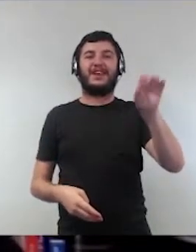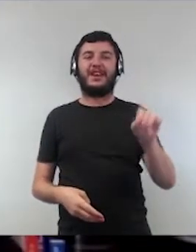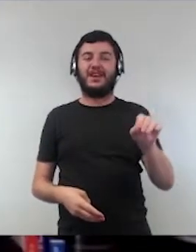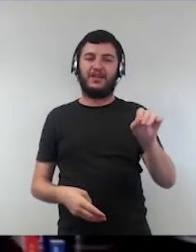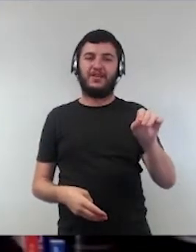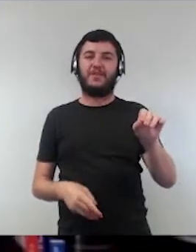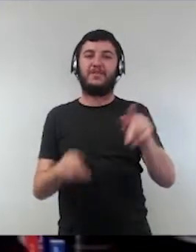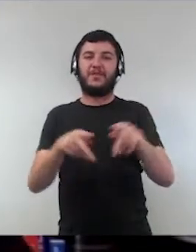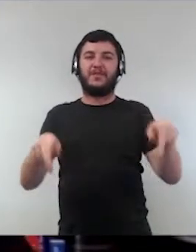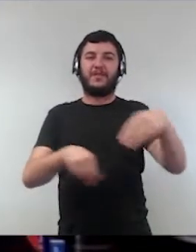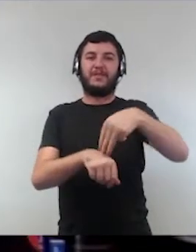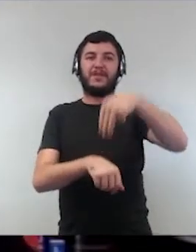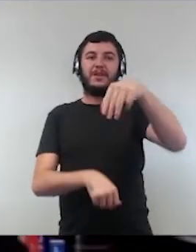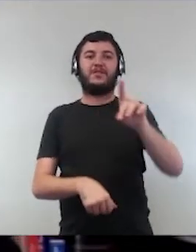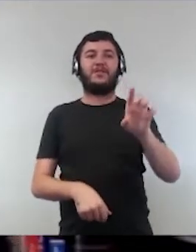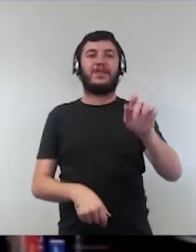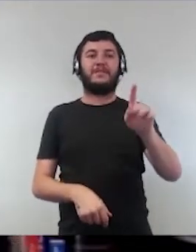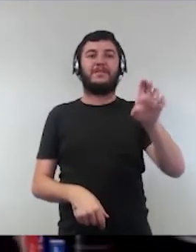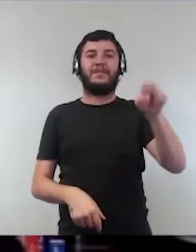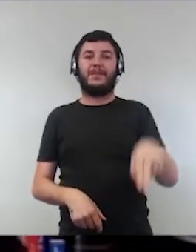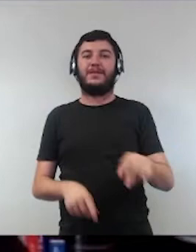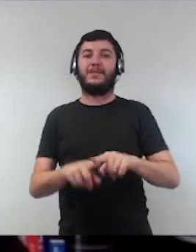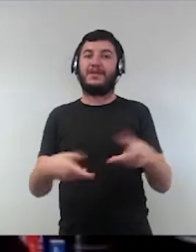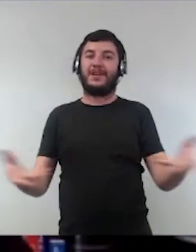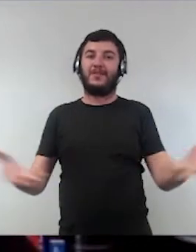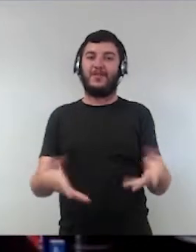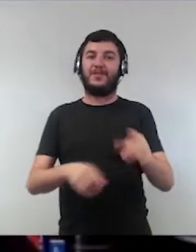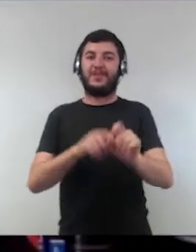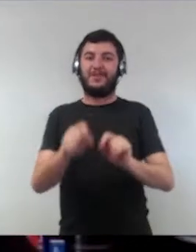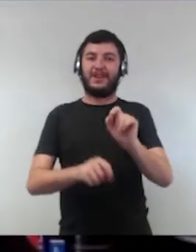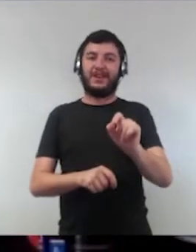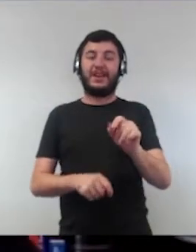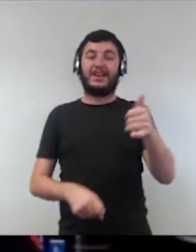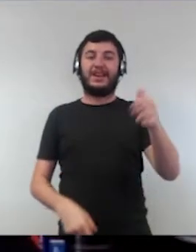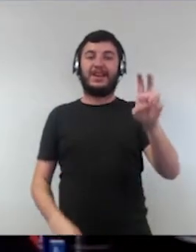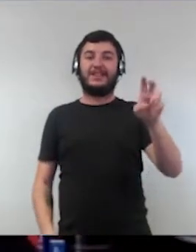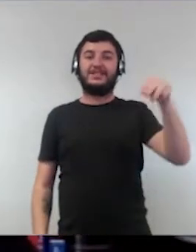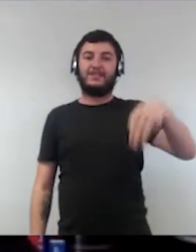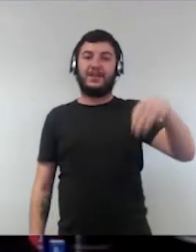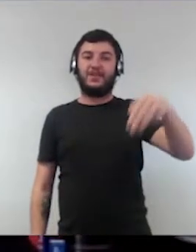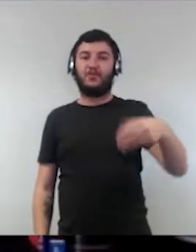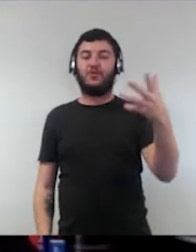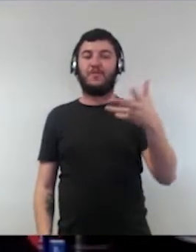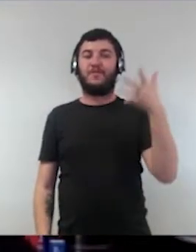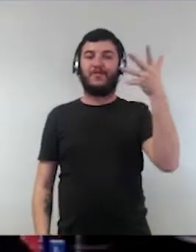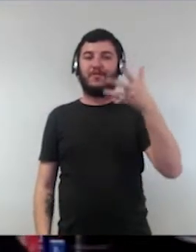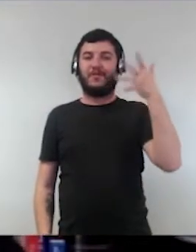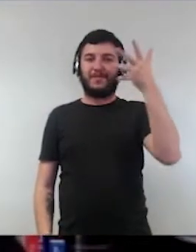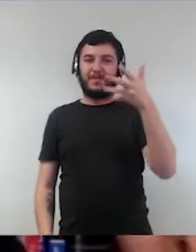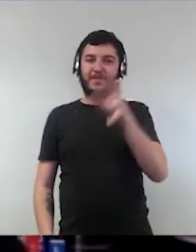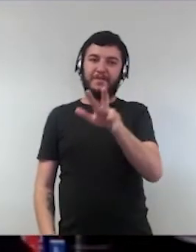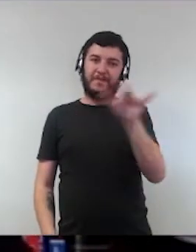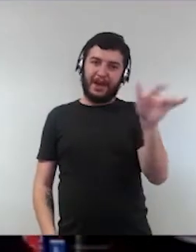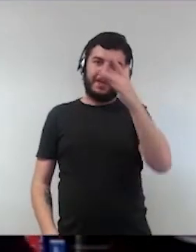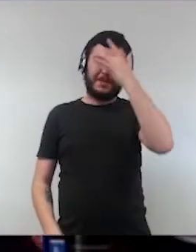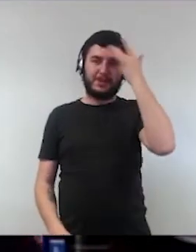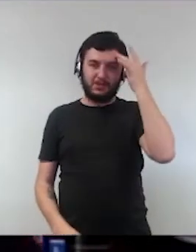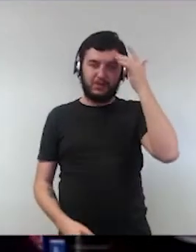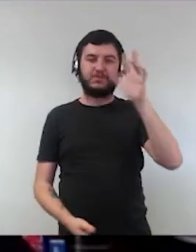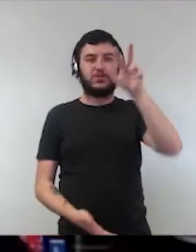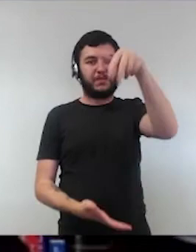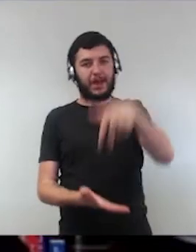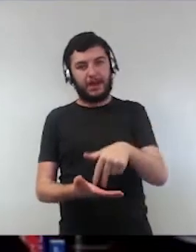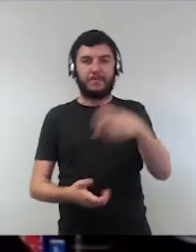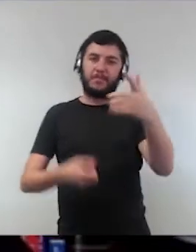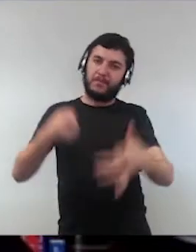Para conversar, nós teremos aqui 15 minutos de fala por palestrante, que eu irei monitorar, para que a gente tenha uma margem de